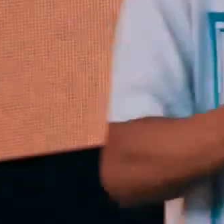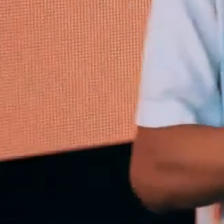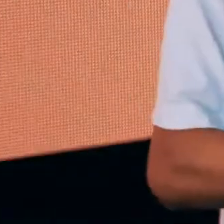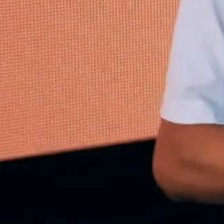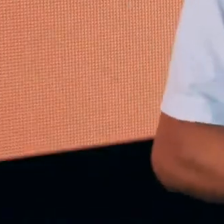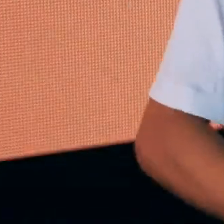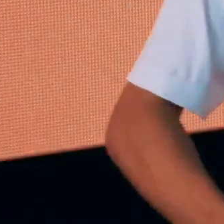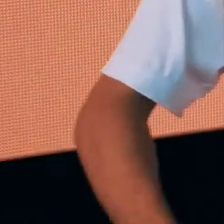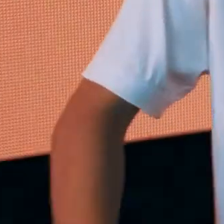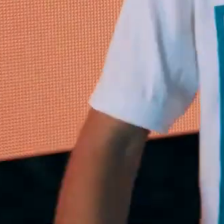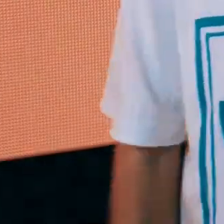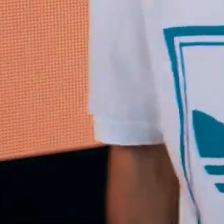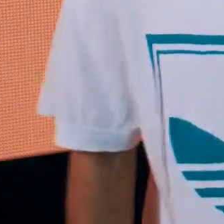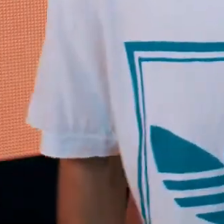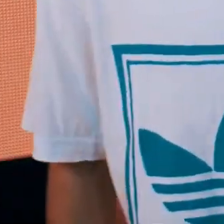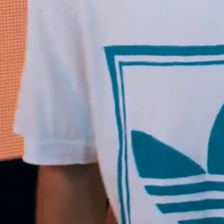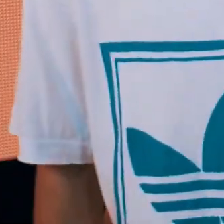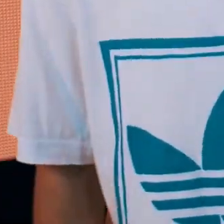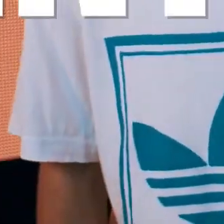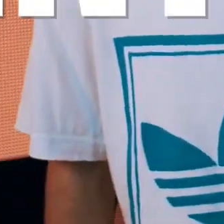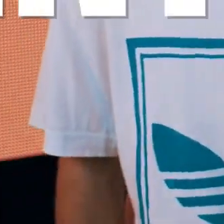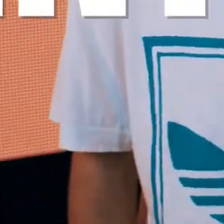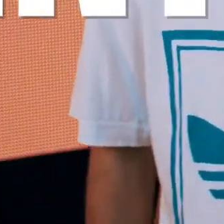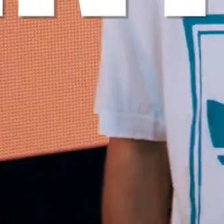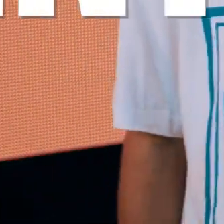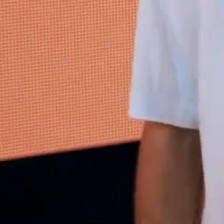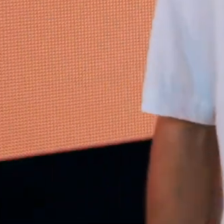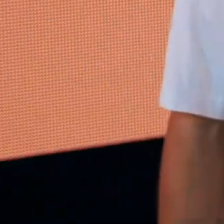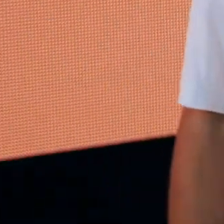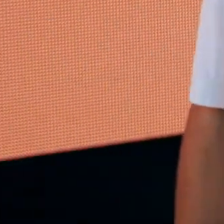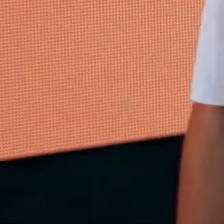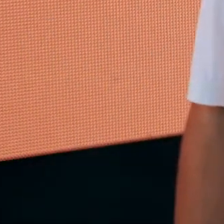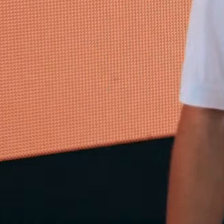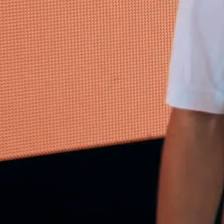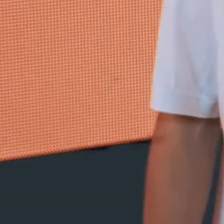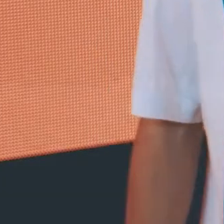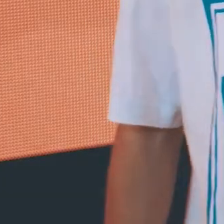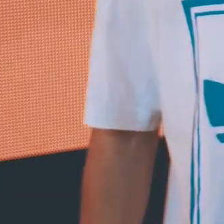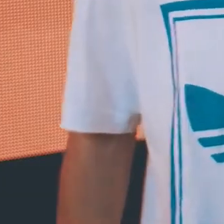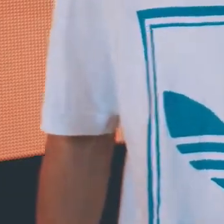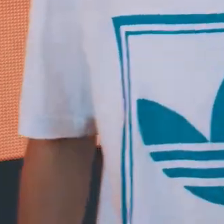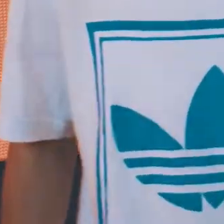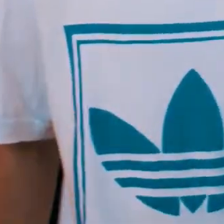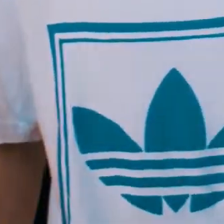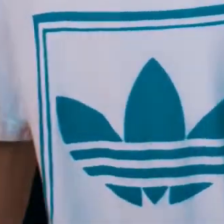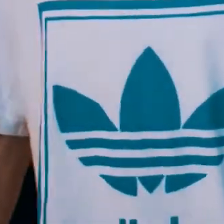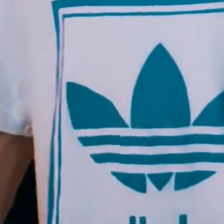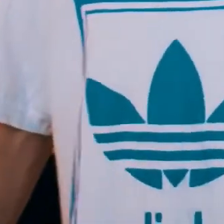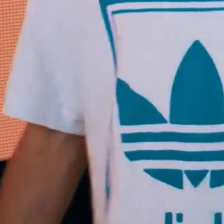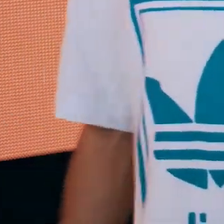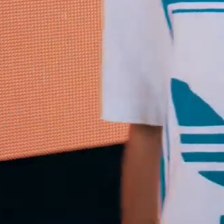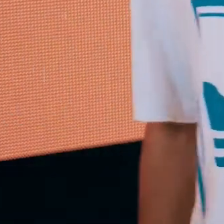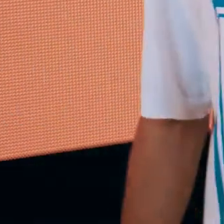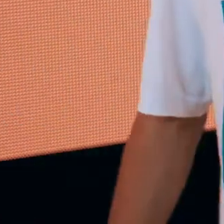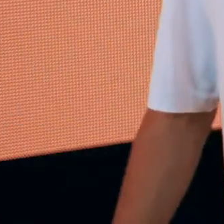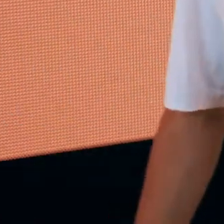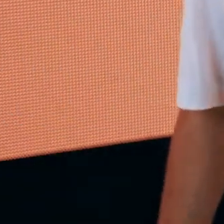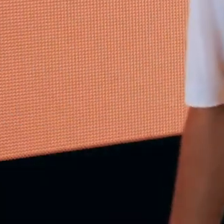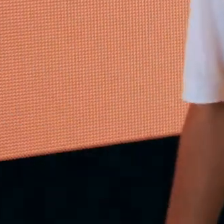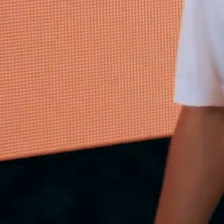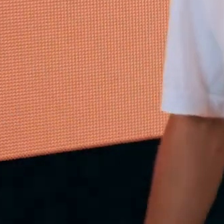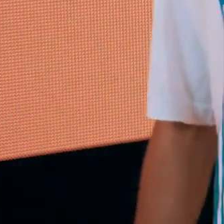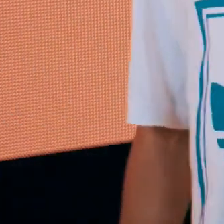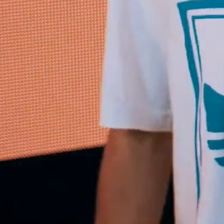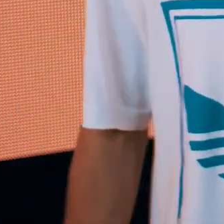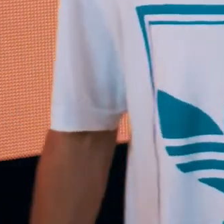Fala galera, tudo bem? Aqui quem fala é o Samuel, faço parte do Interligados. E eu sou a Anne, faço parte dos Interligados também. E hoje nós estamos aqui para apresentar